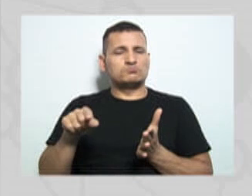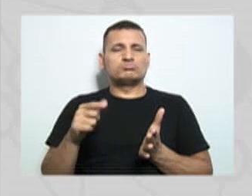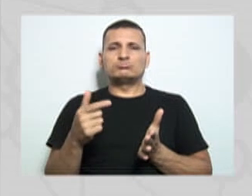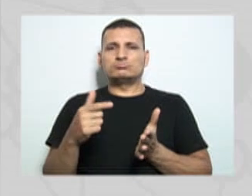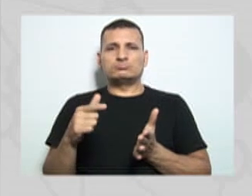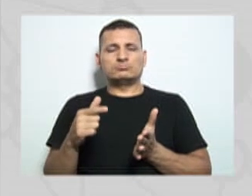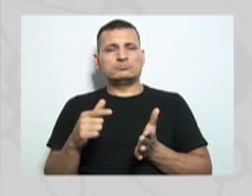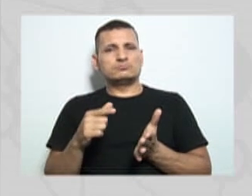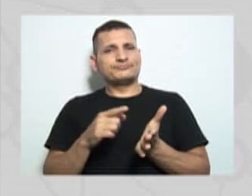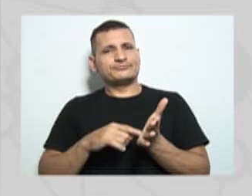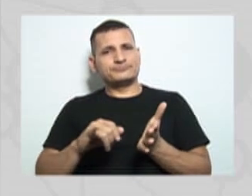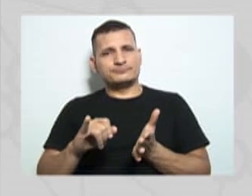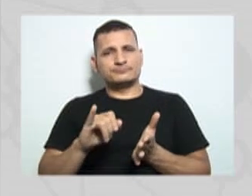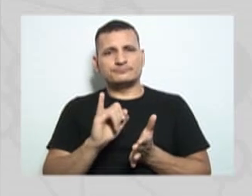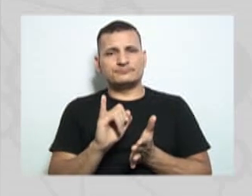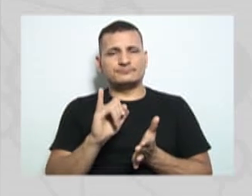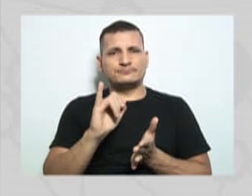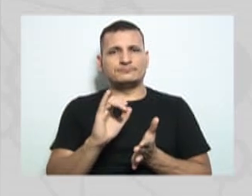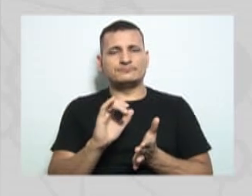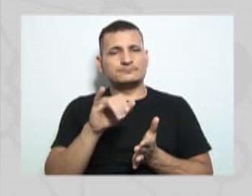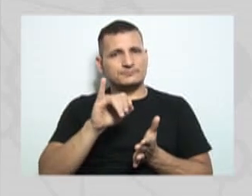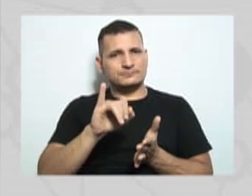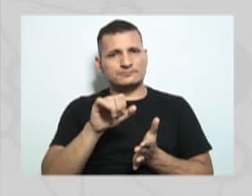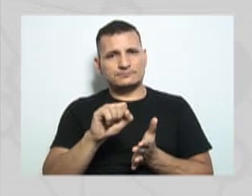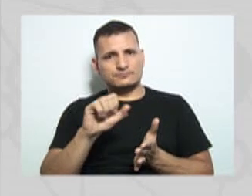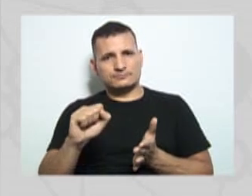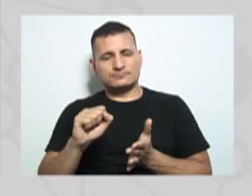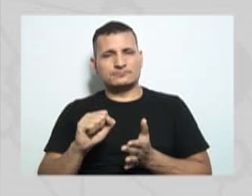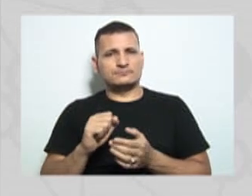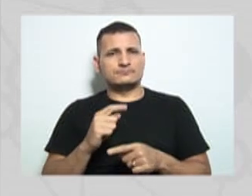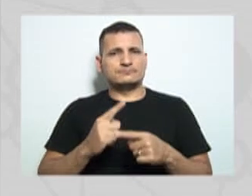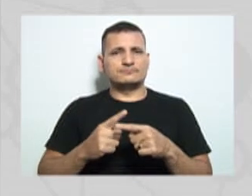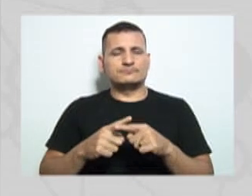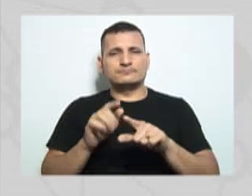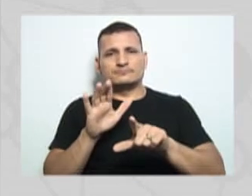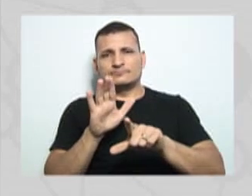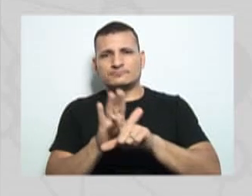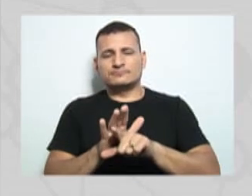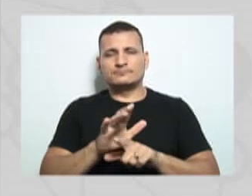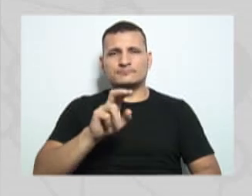tributável pelo ISS, já que expressamente a Lei